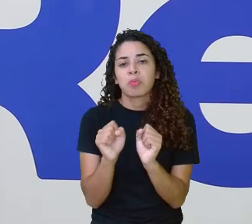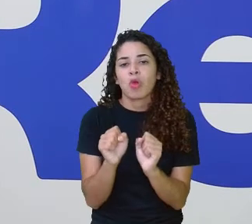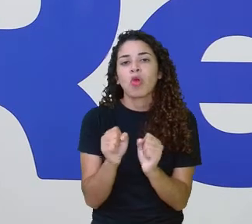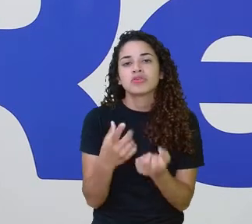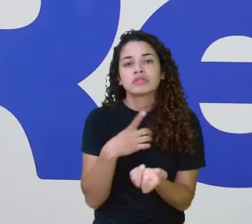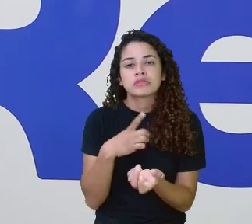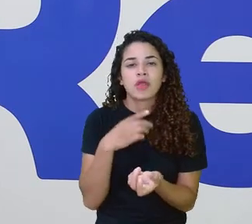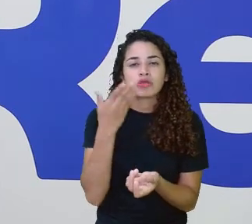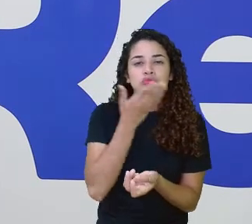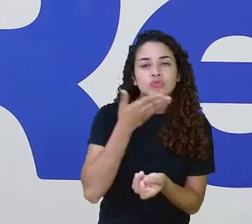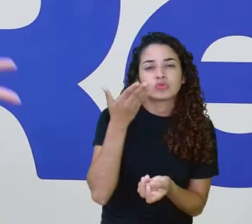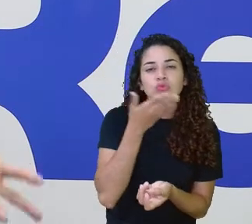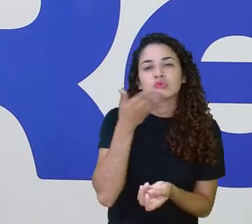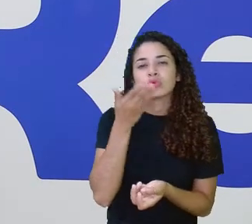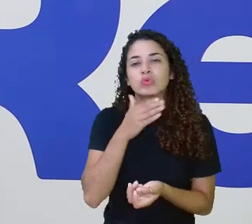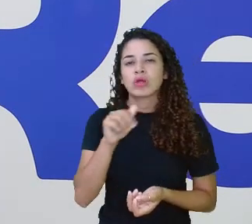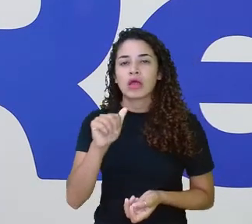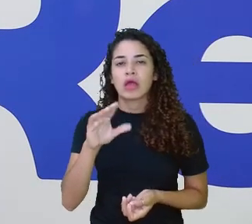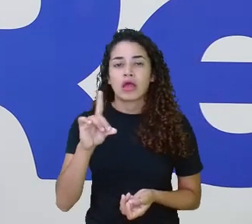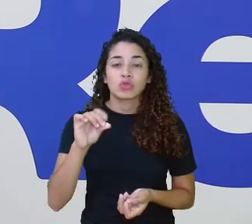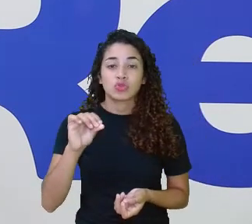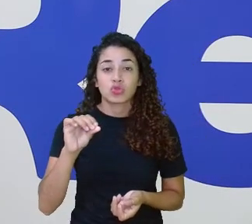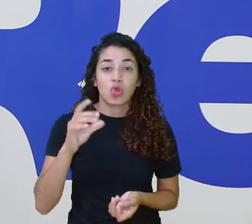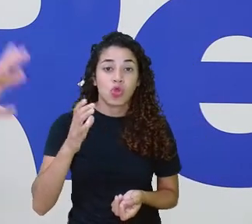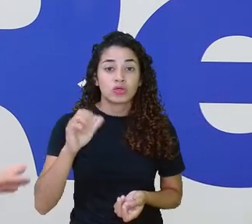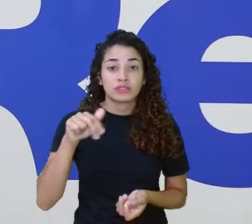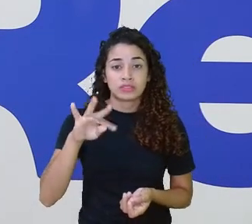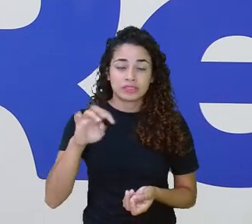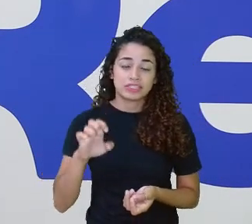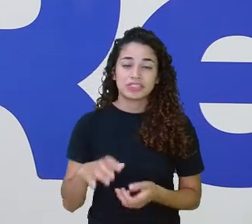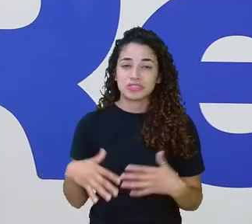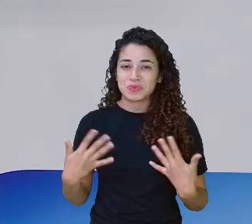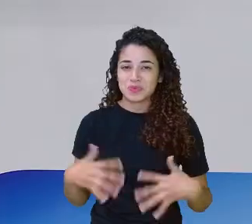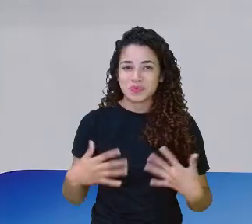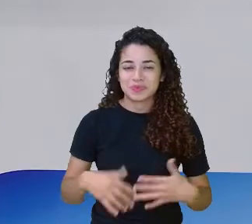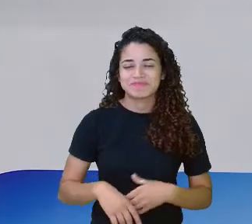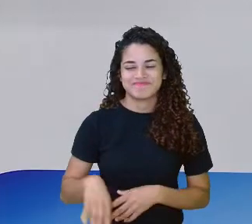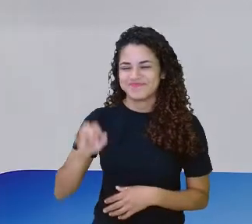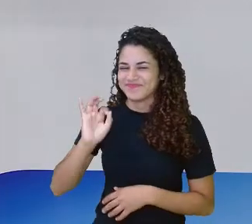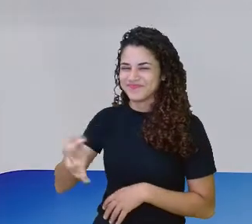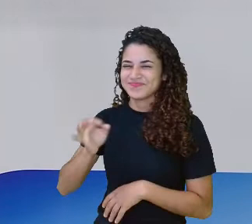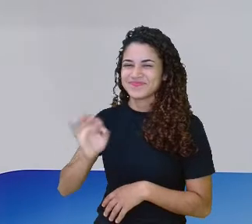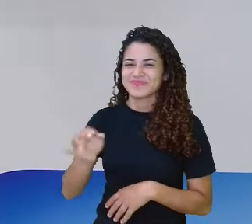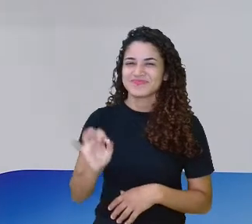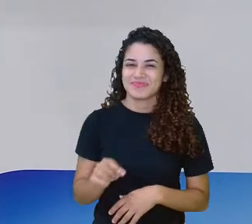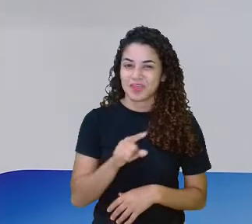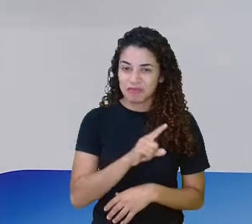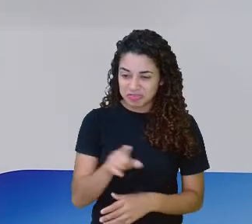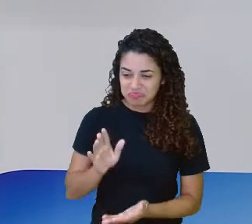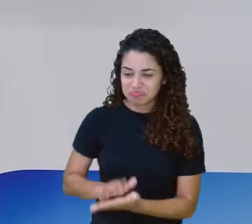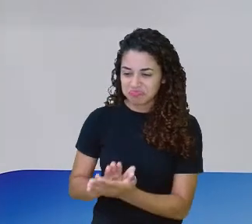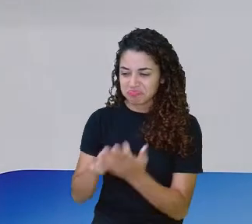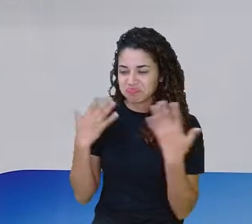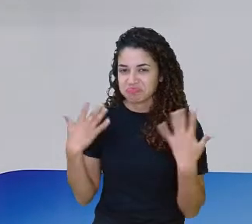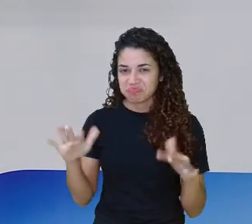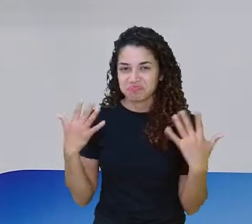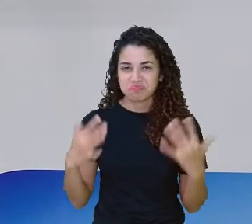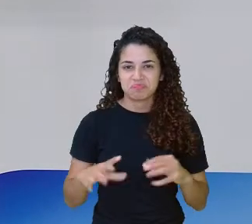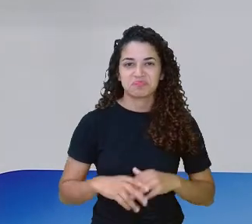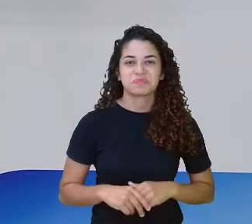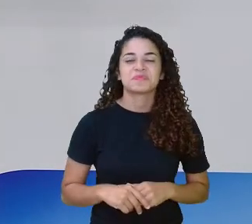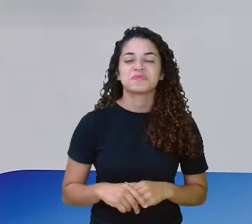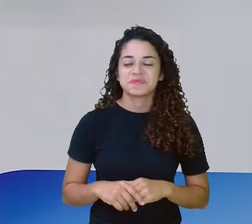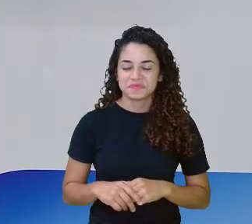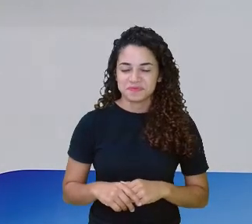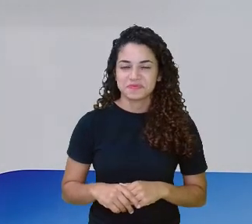esses adoçantes, esses copos e tudo mais. É isso mesmo, professora. Vocês estão de parabéns, hein? Vocês